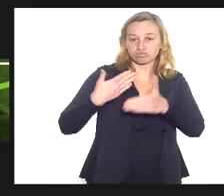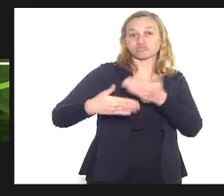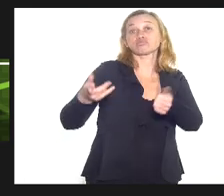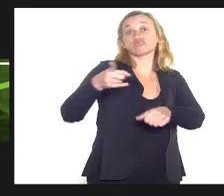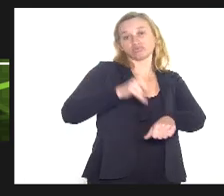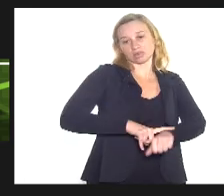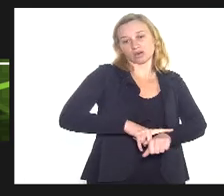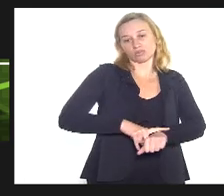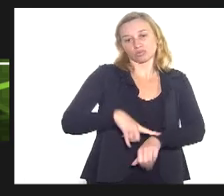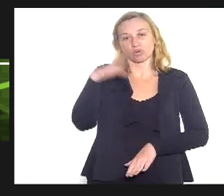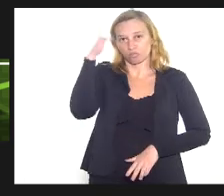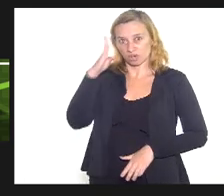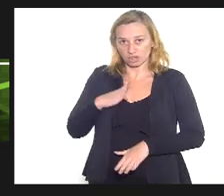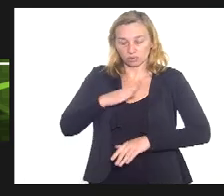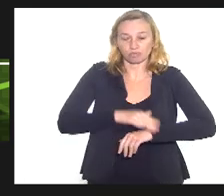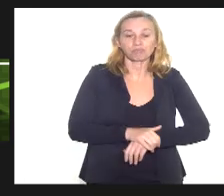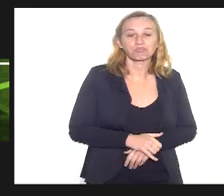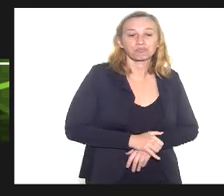prazo com o Brasil.